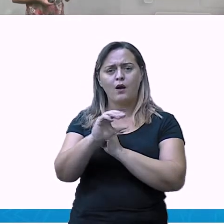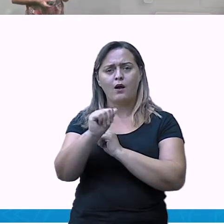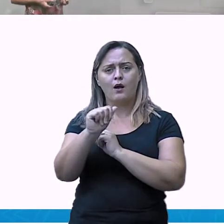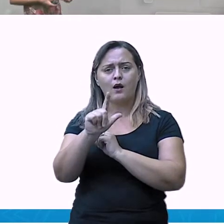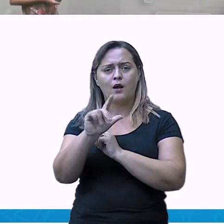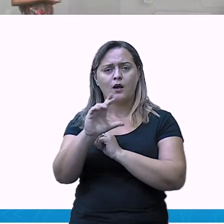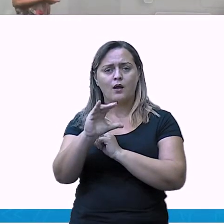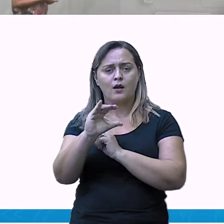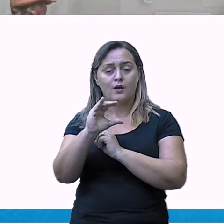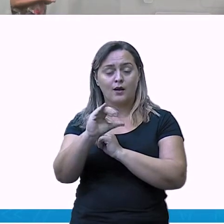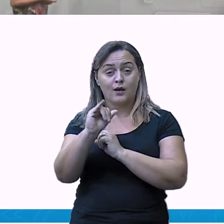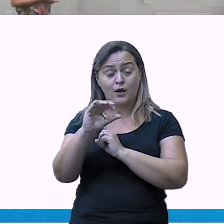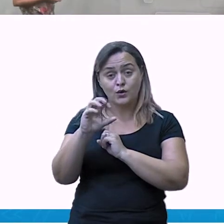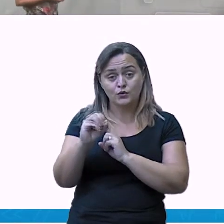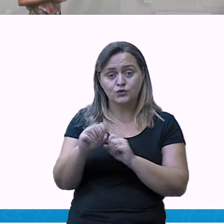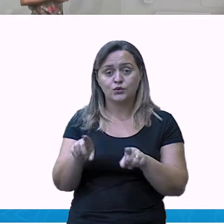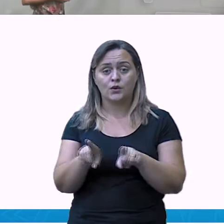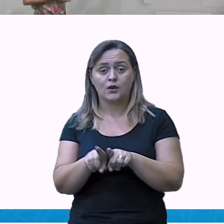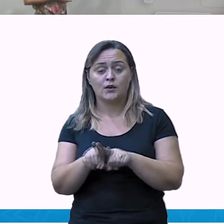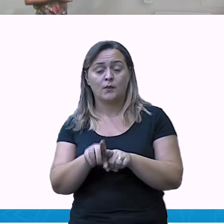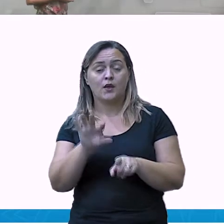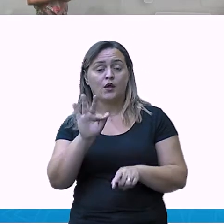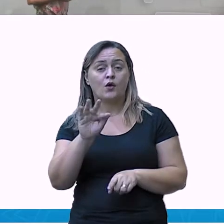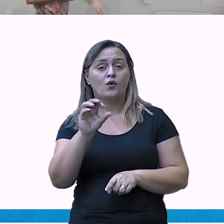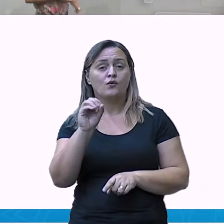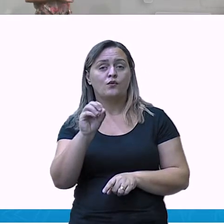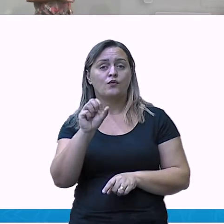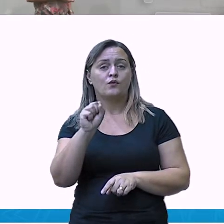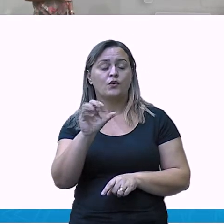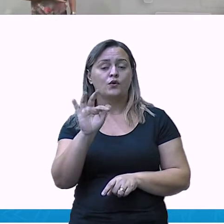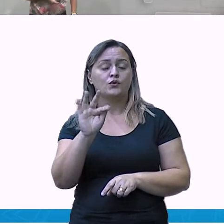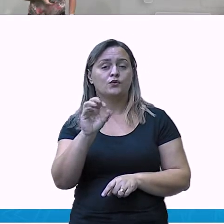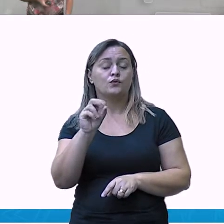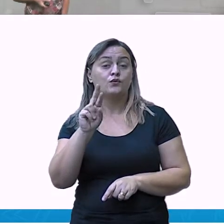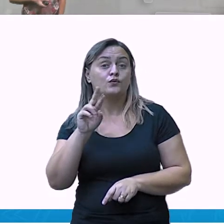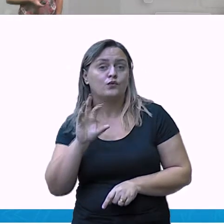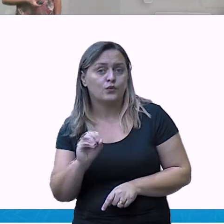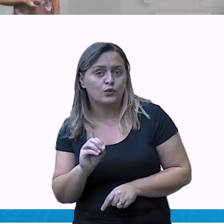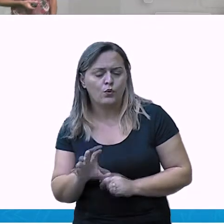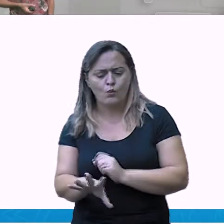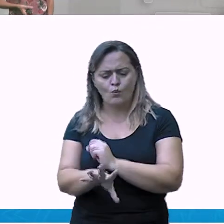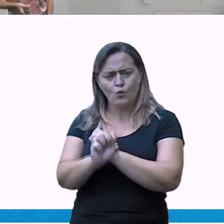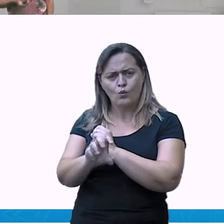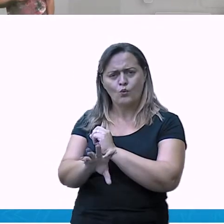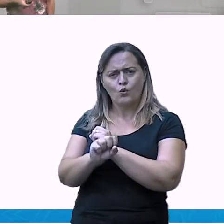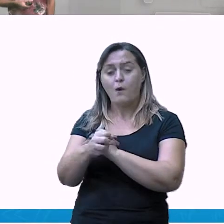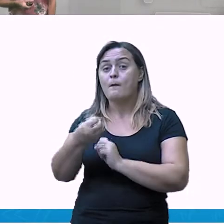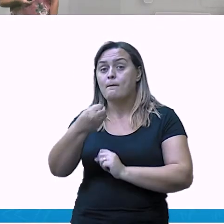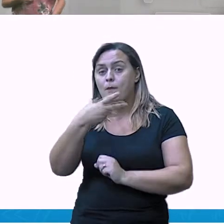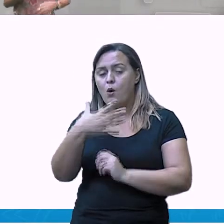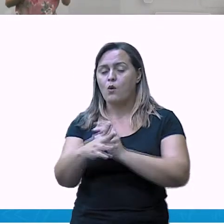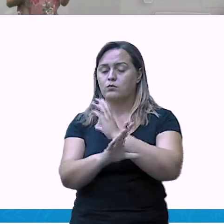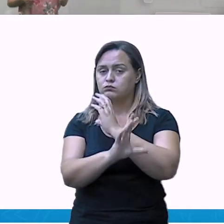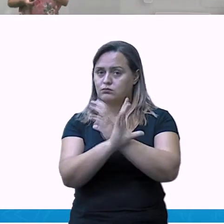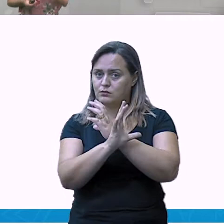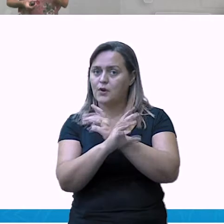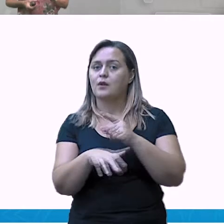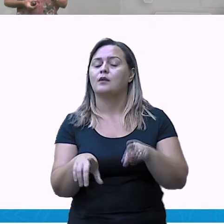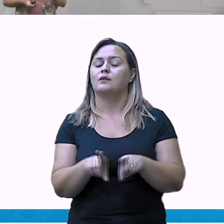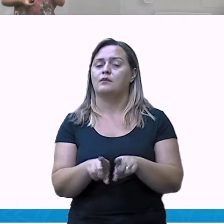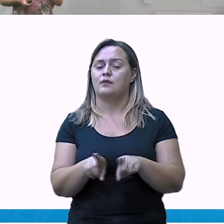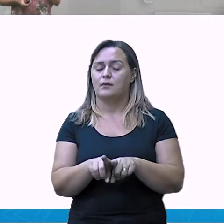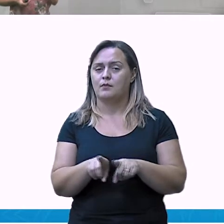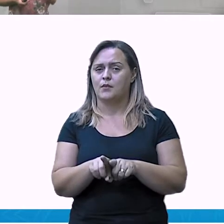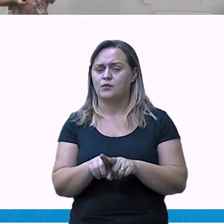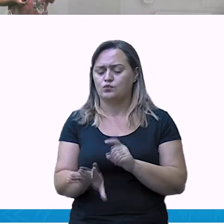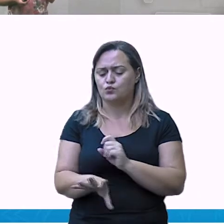depósito e muito importante, armazena cálcio e fósforo, né? Então, o esqueleto